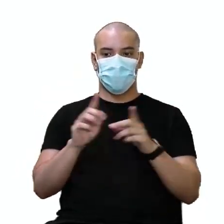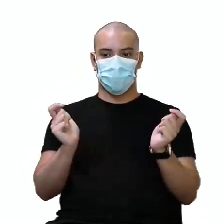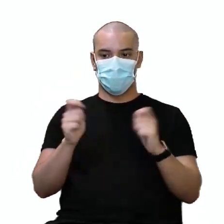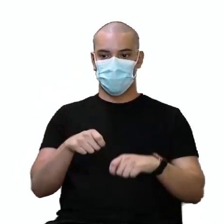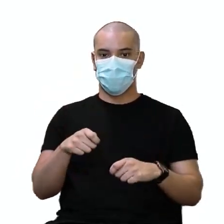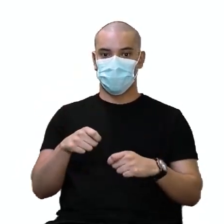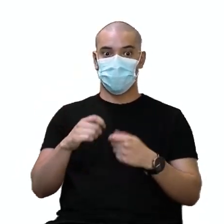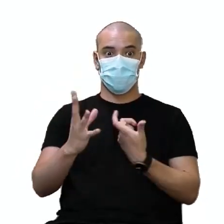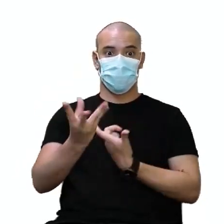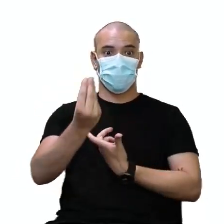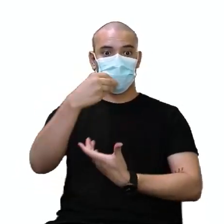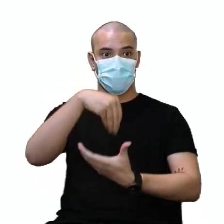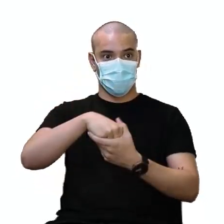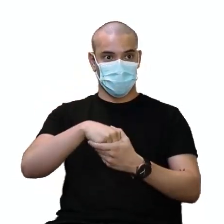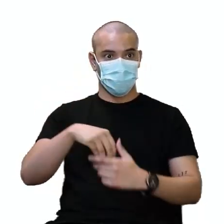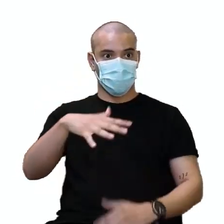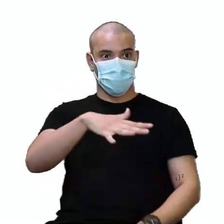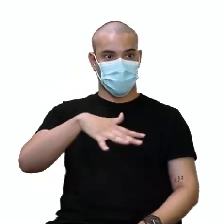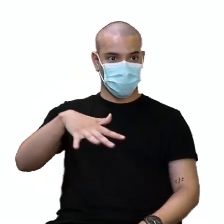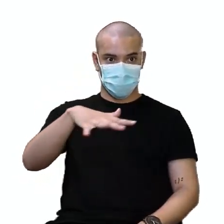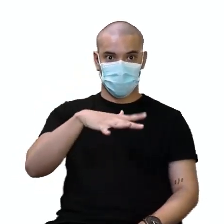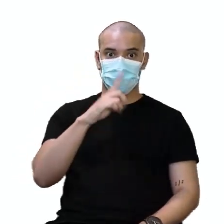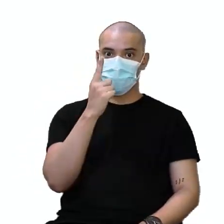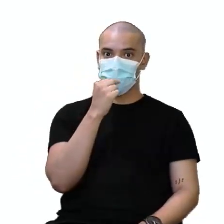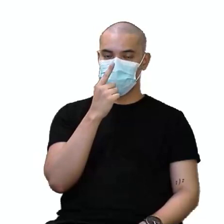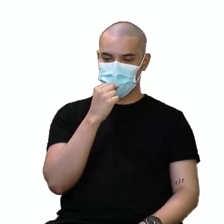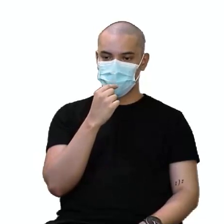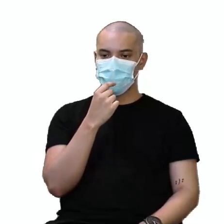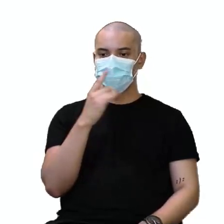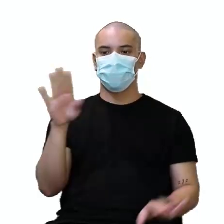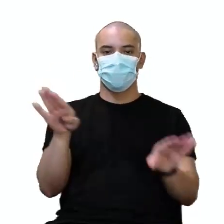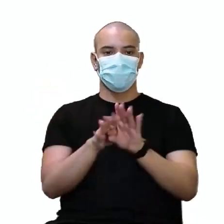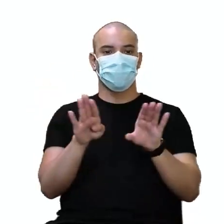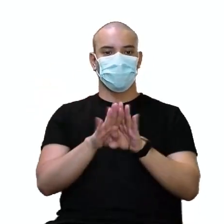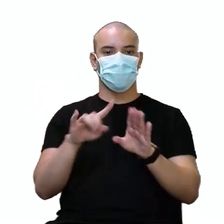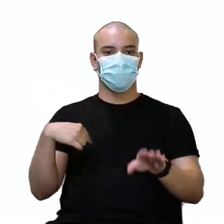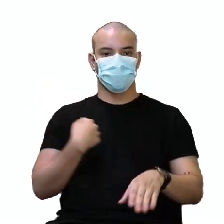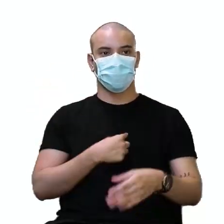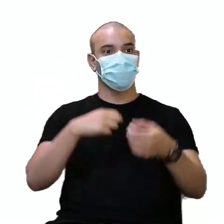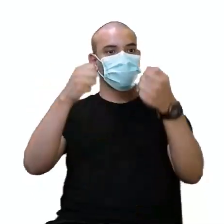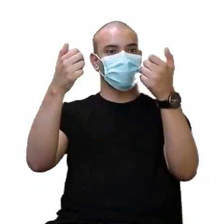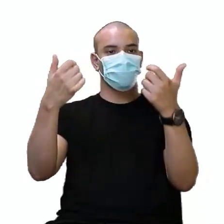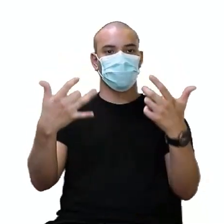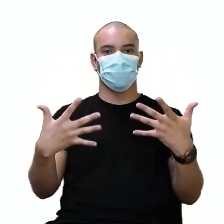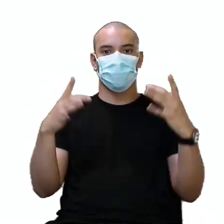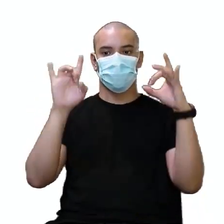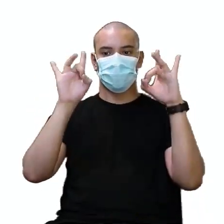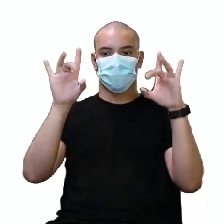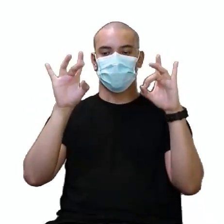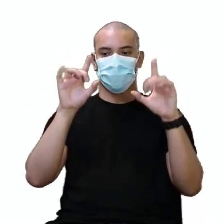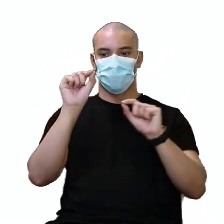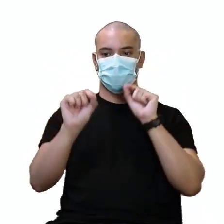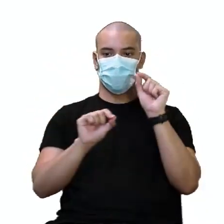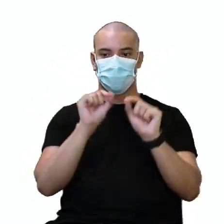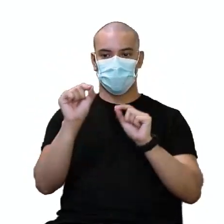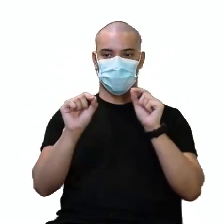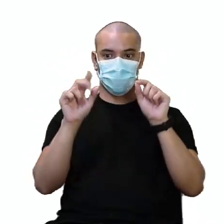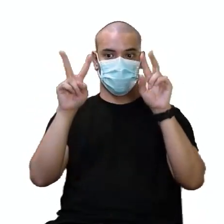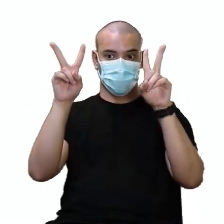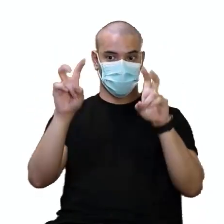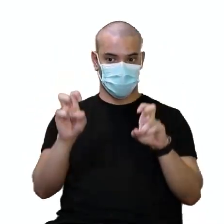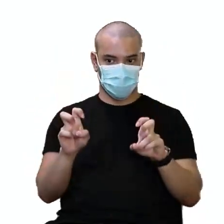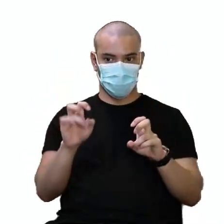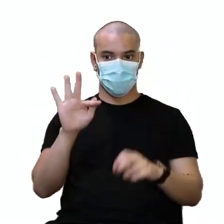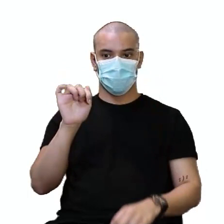desenvolvendo dentro do meio aquático. E aí nós falamos especificamente nessa aula sobre